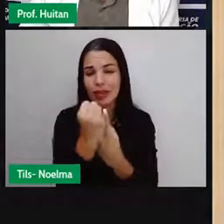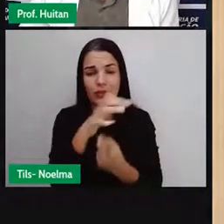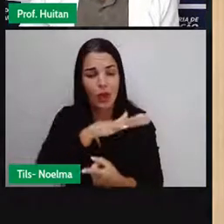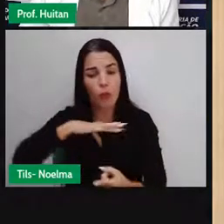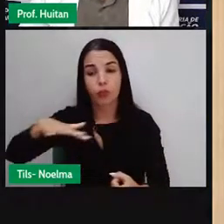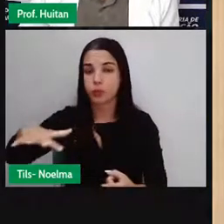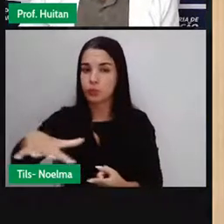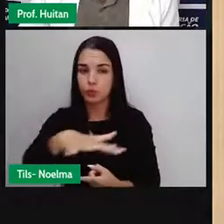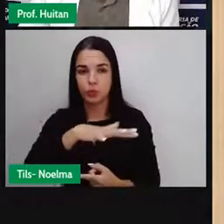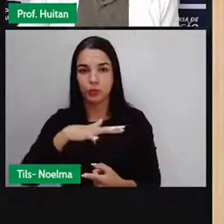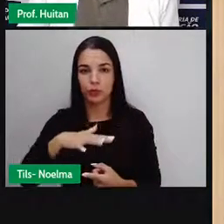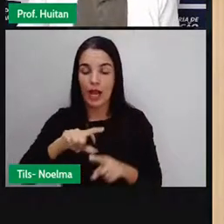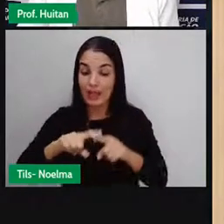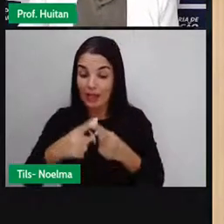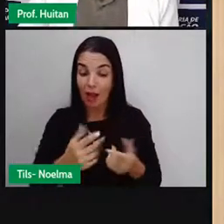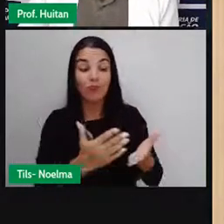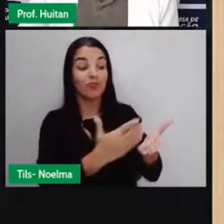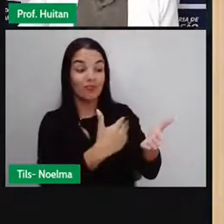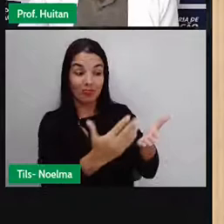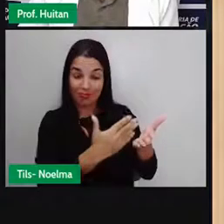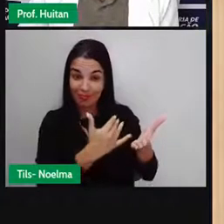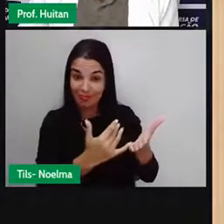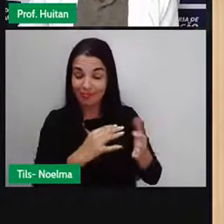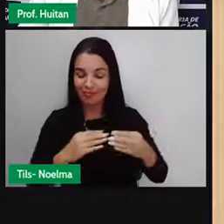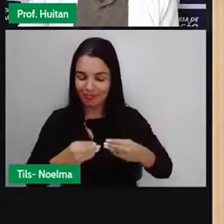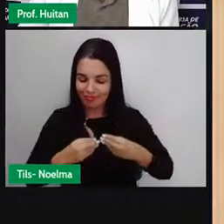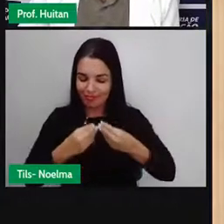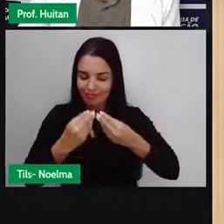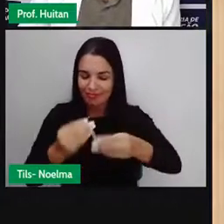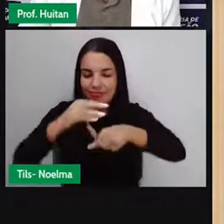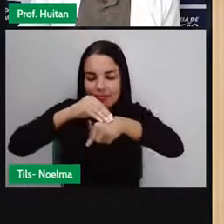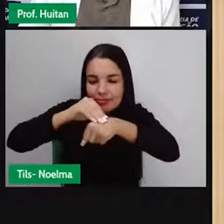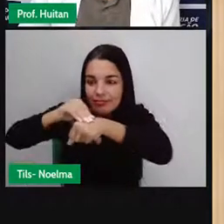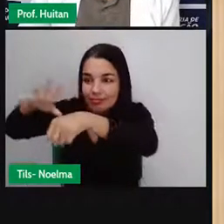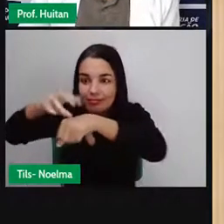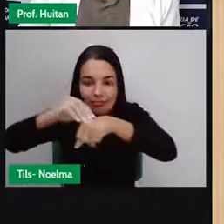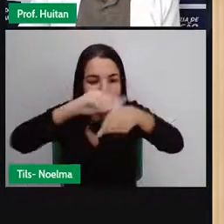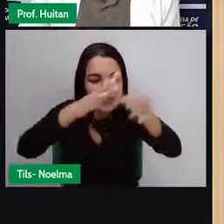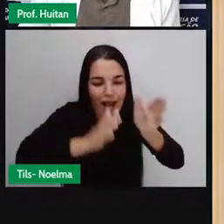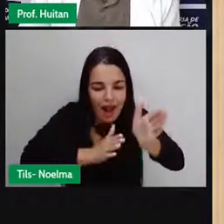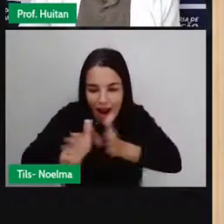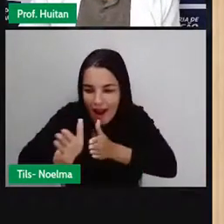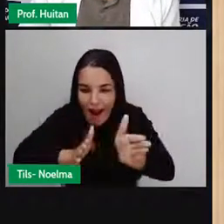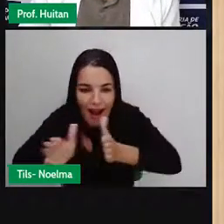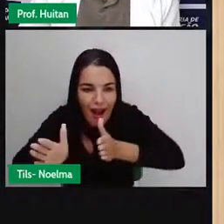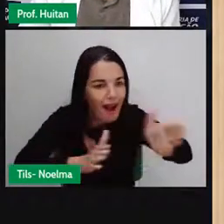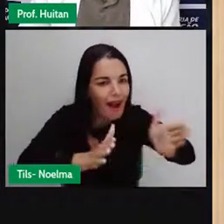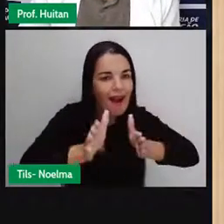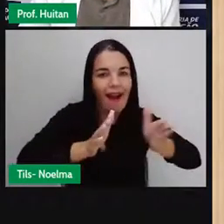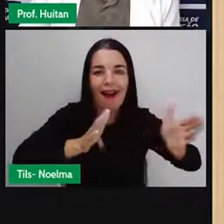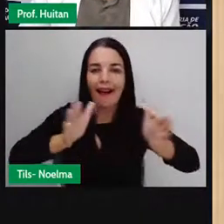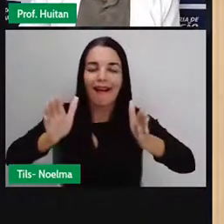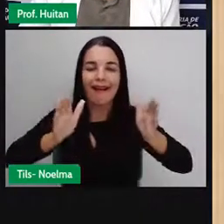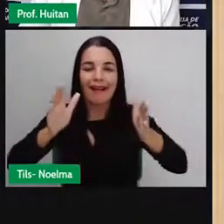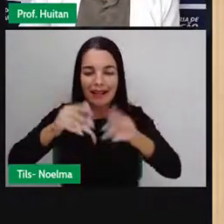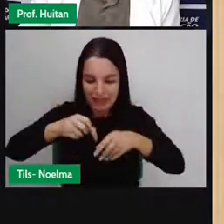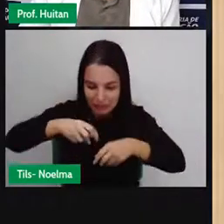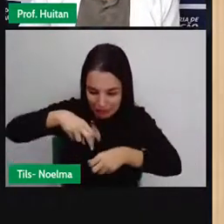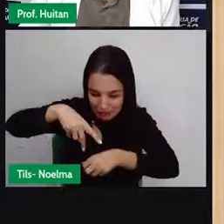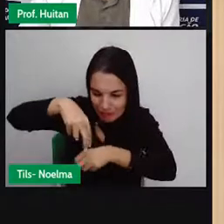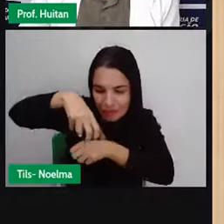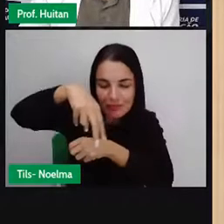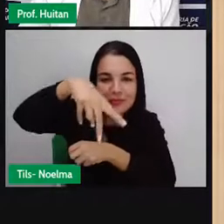Então, livros, eles nos levam a caminhar por diversas trilhas,